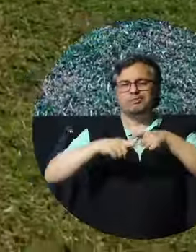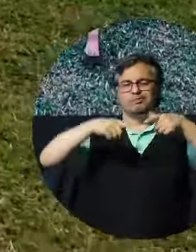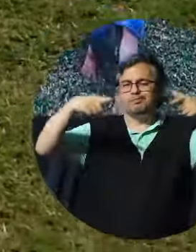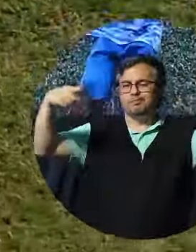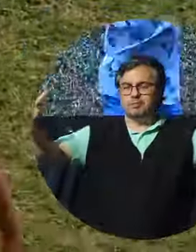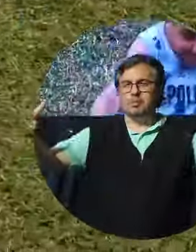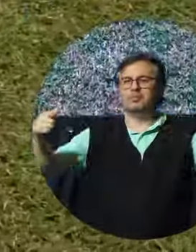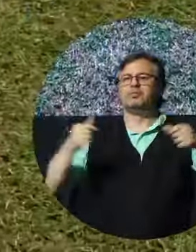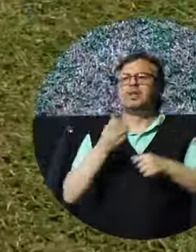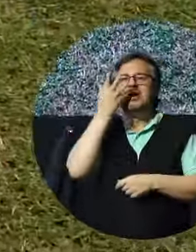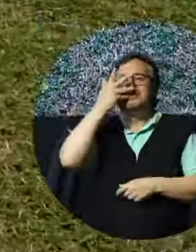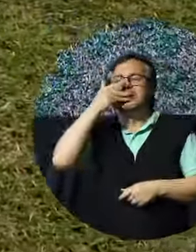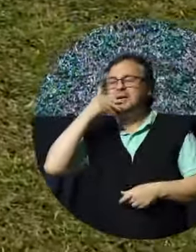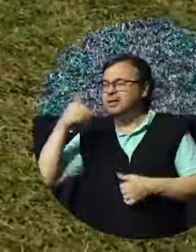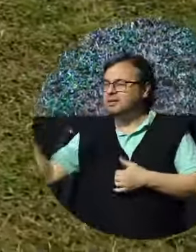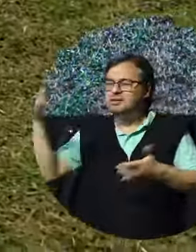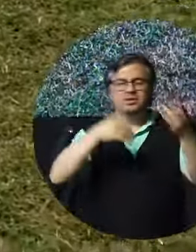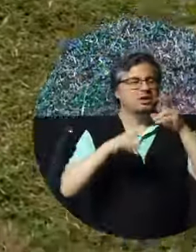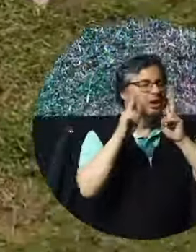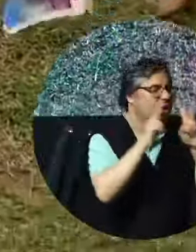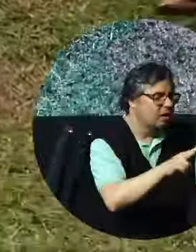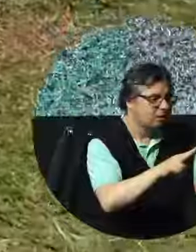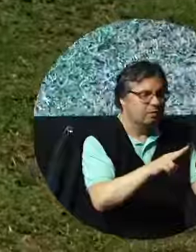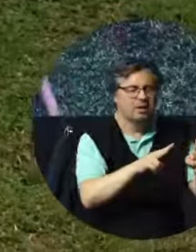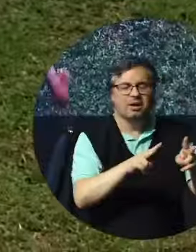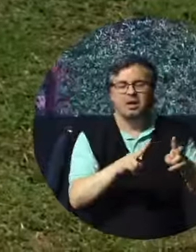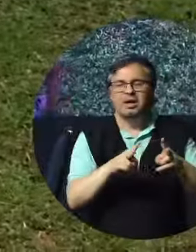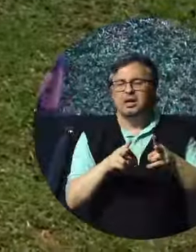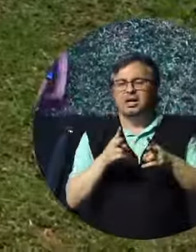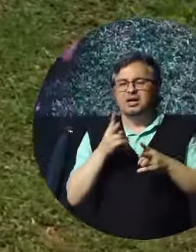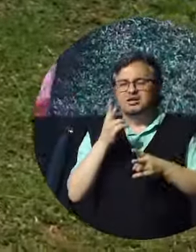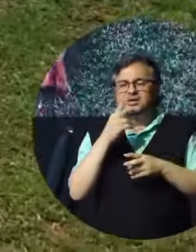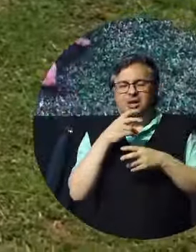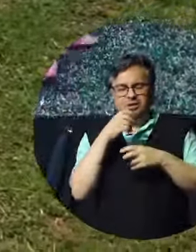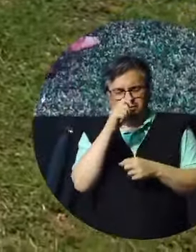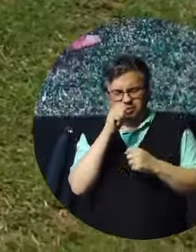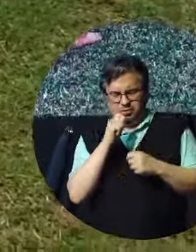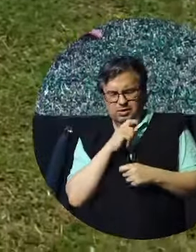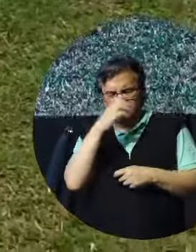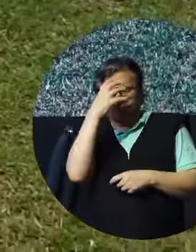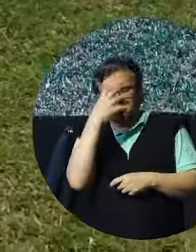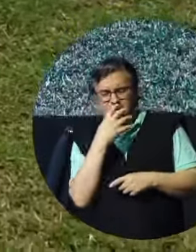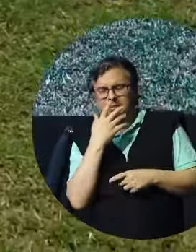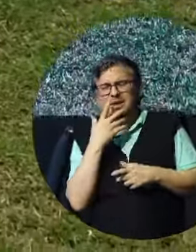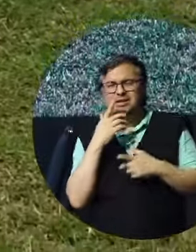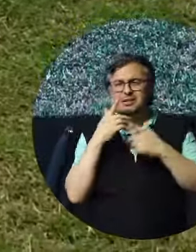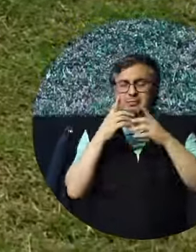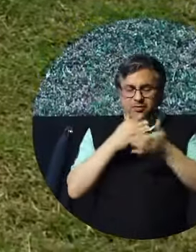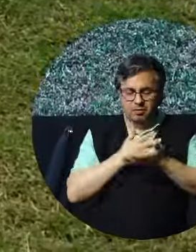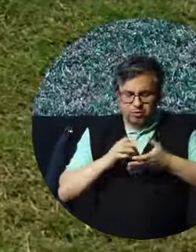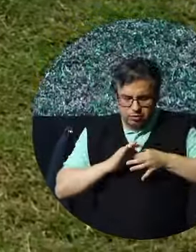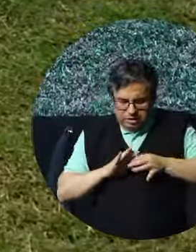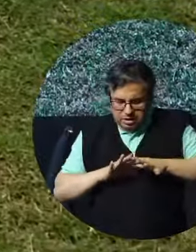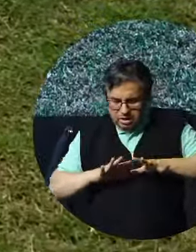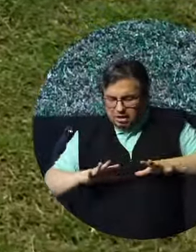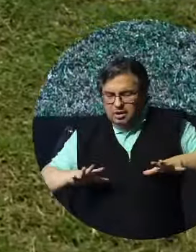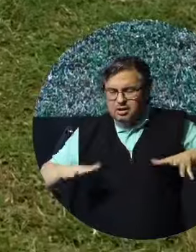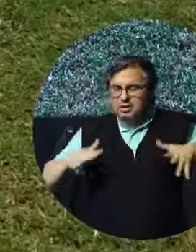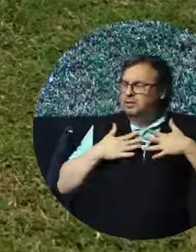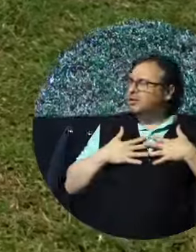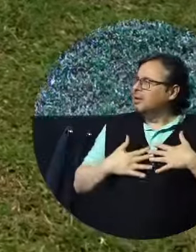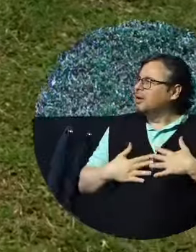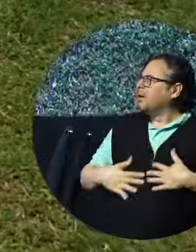As crianças, quando chegam na vila, elas chegam ainda todas sérias. Mas elas vão se soltando com esse ambiente